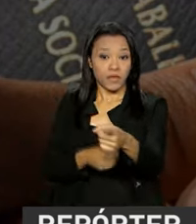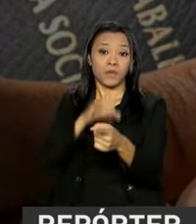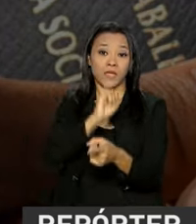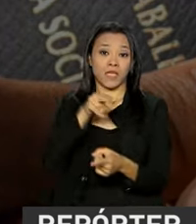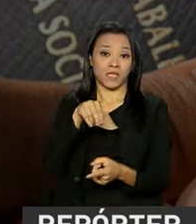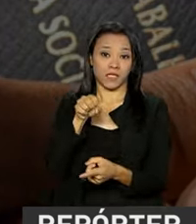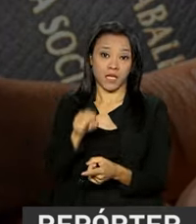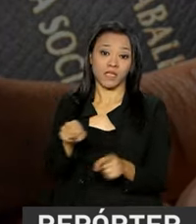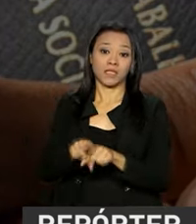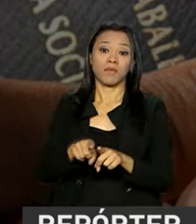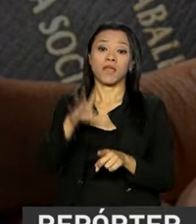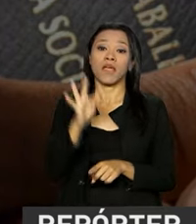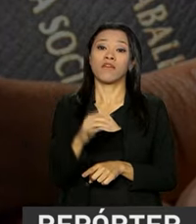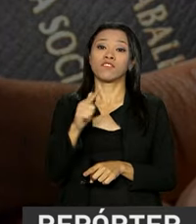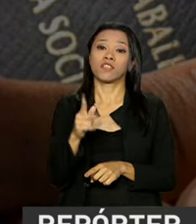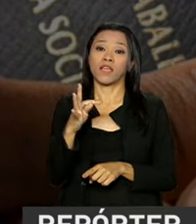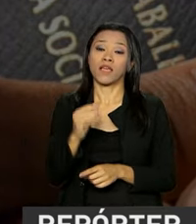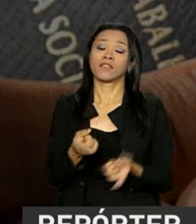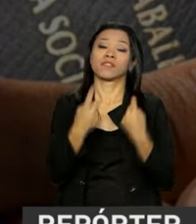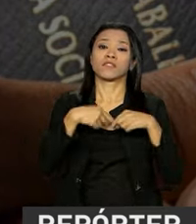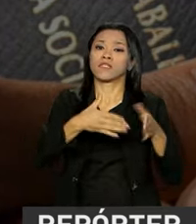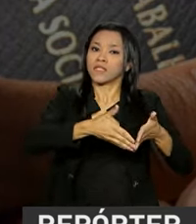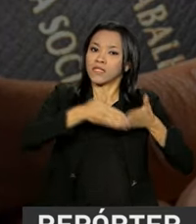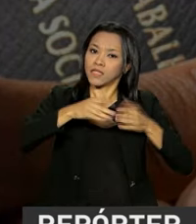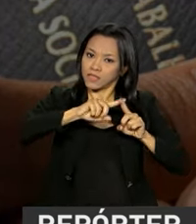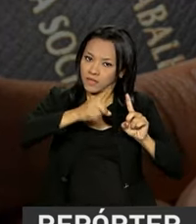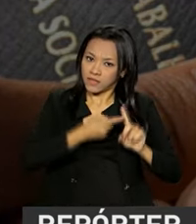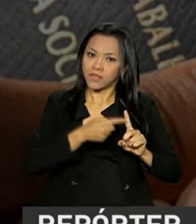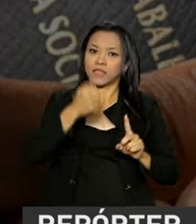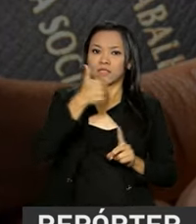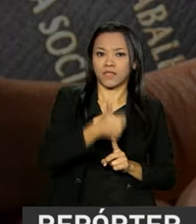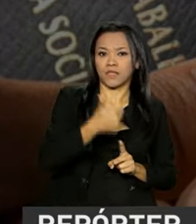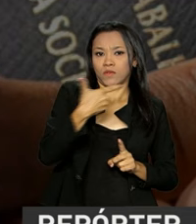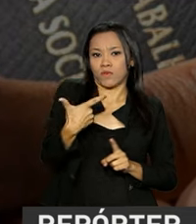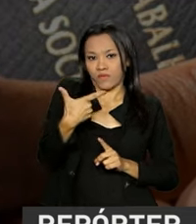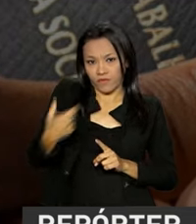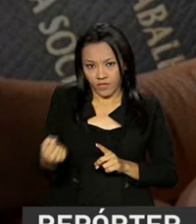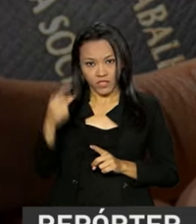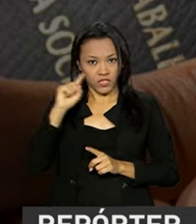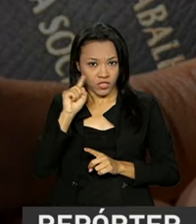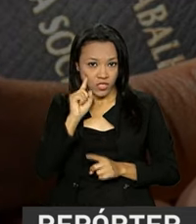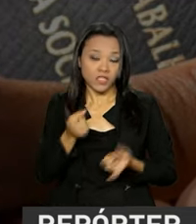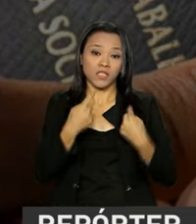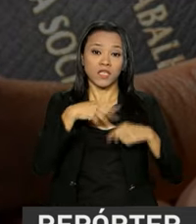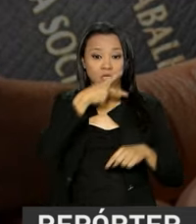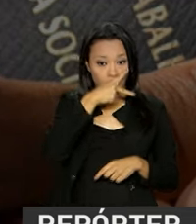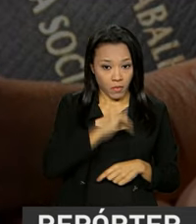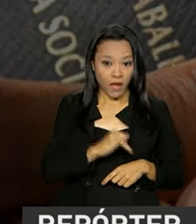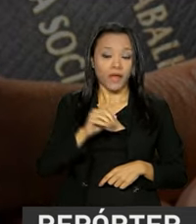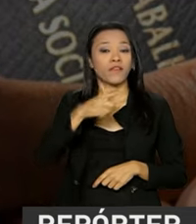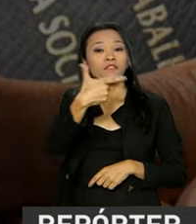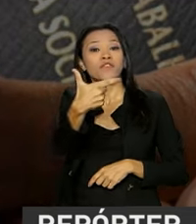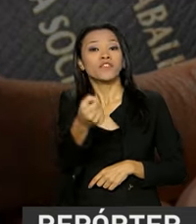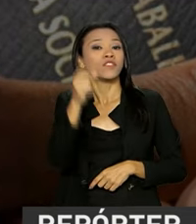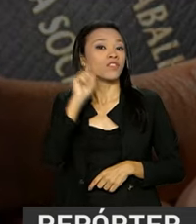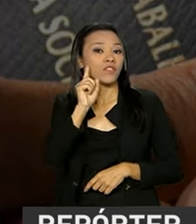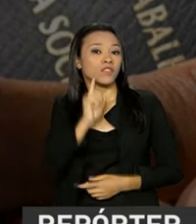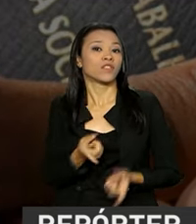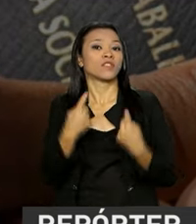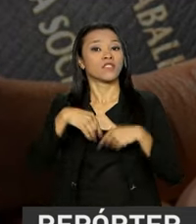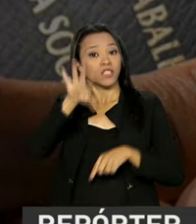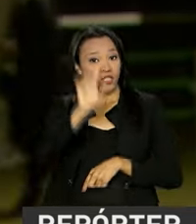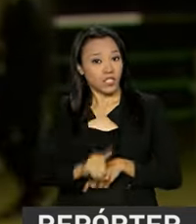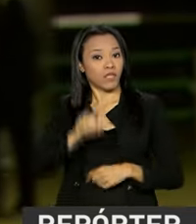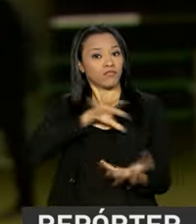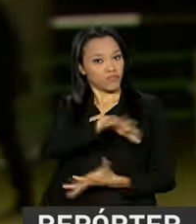FGTS licença maternidade deo mínimo 120 dias e de paternidade de 20 dias e direito de